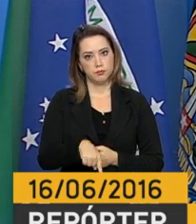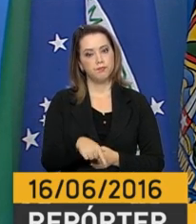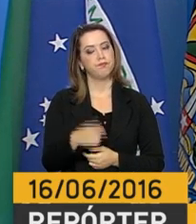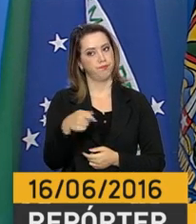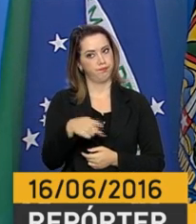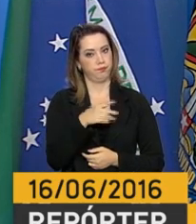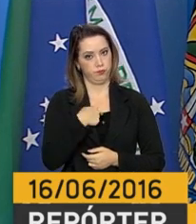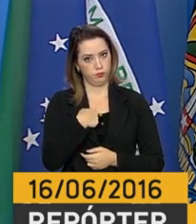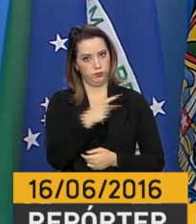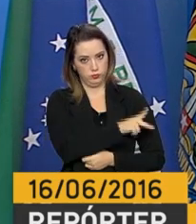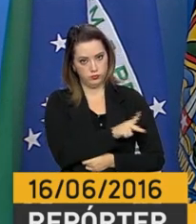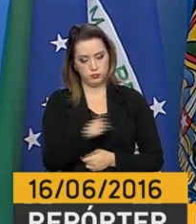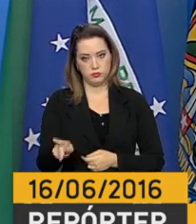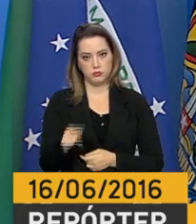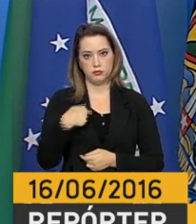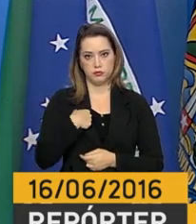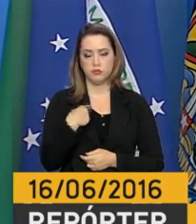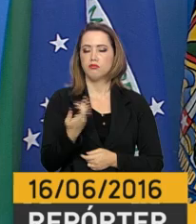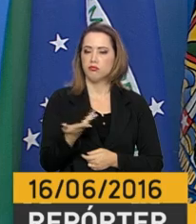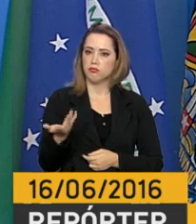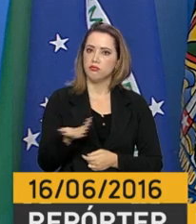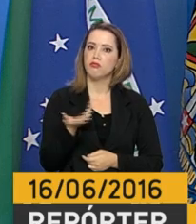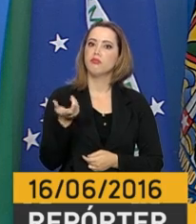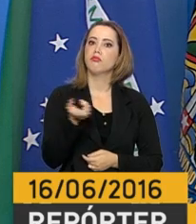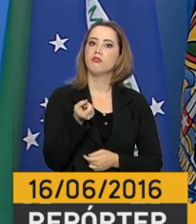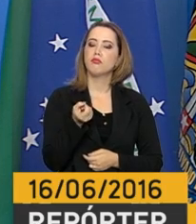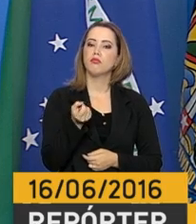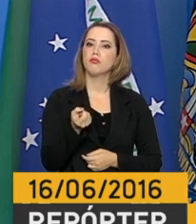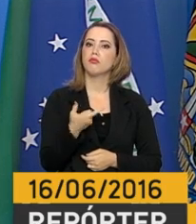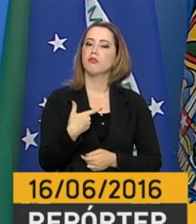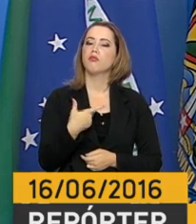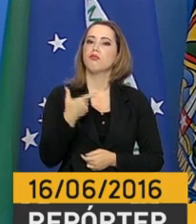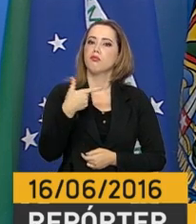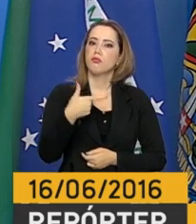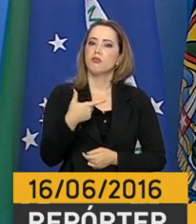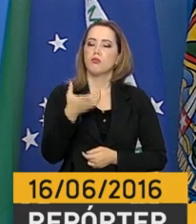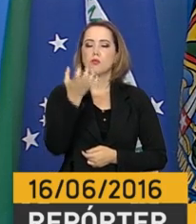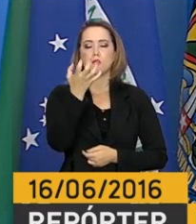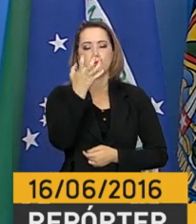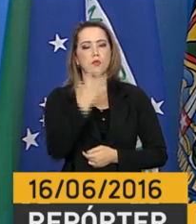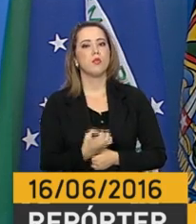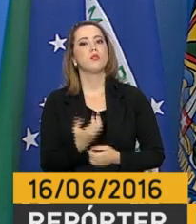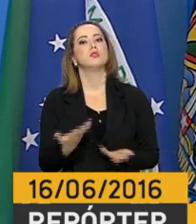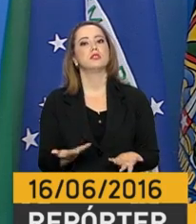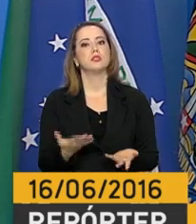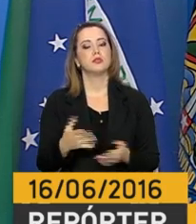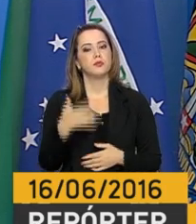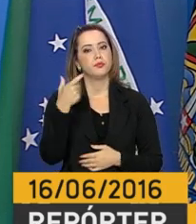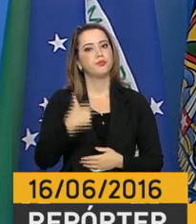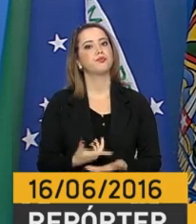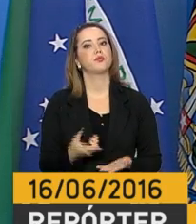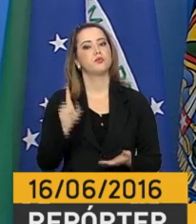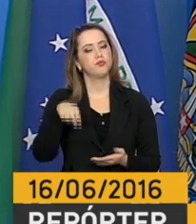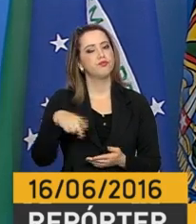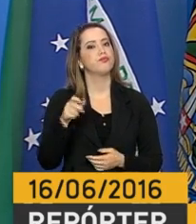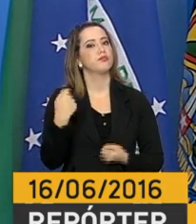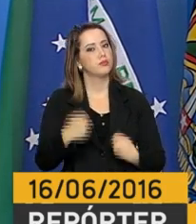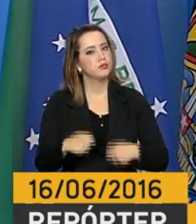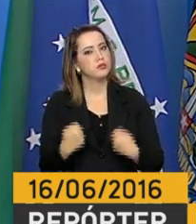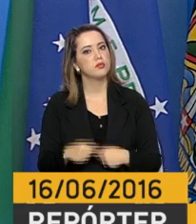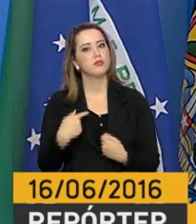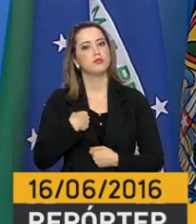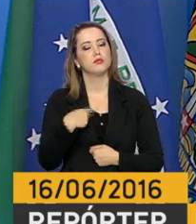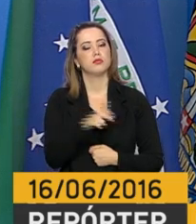particular, eu quero revelar toda a sobriedade, como convém a